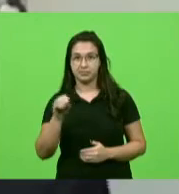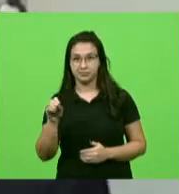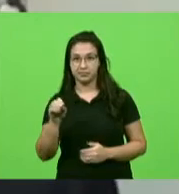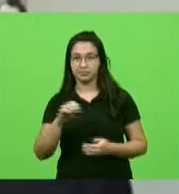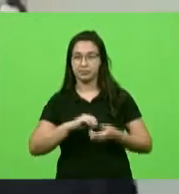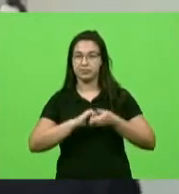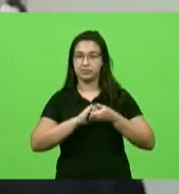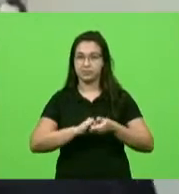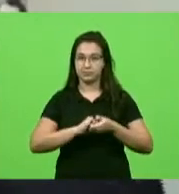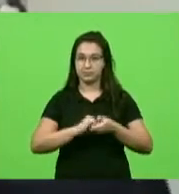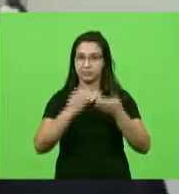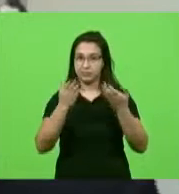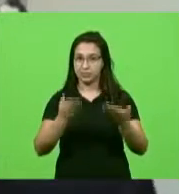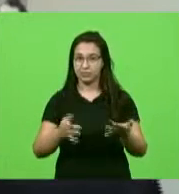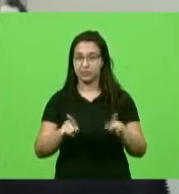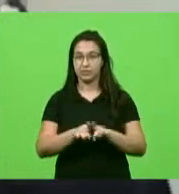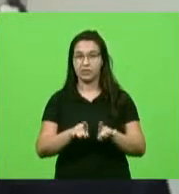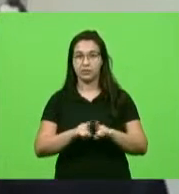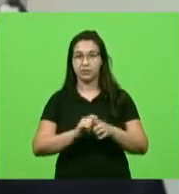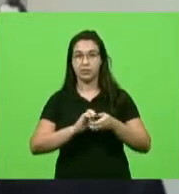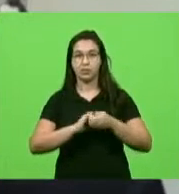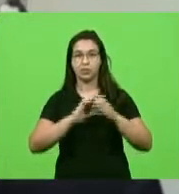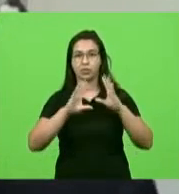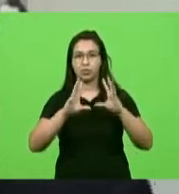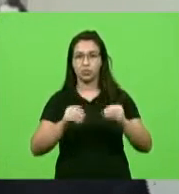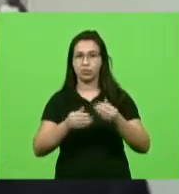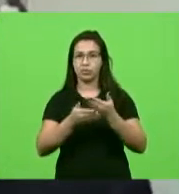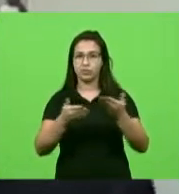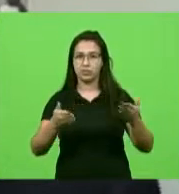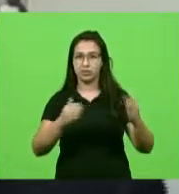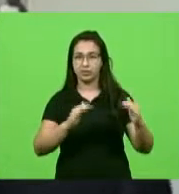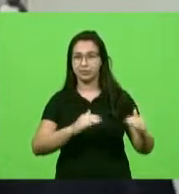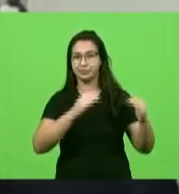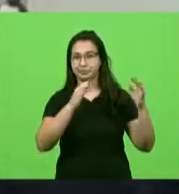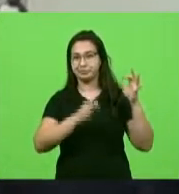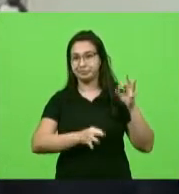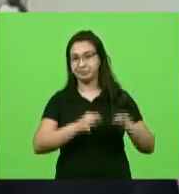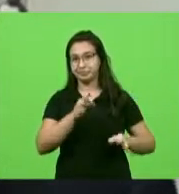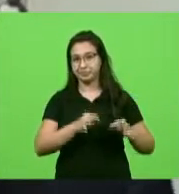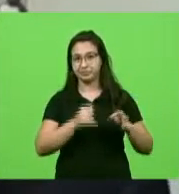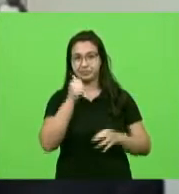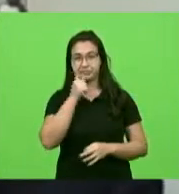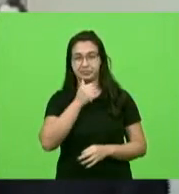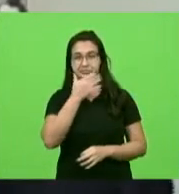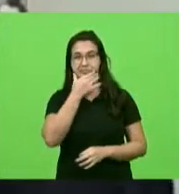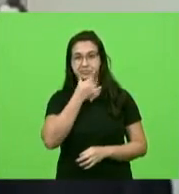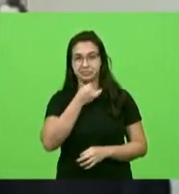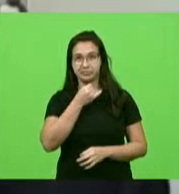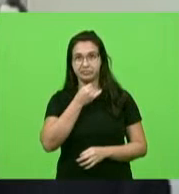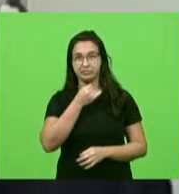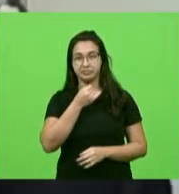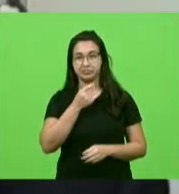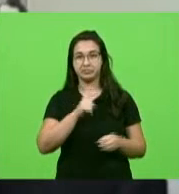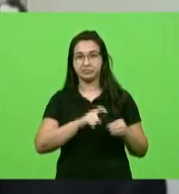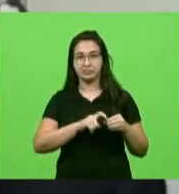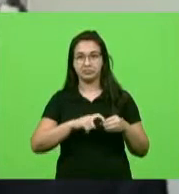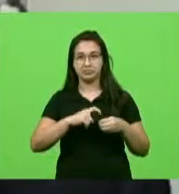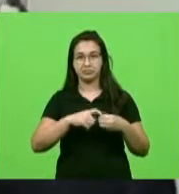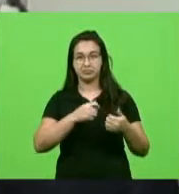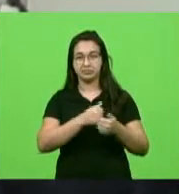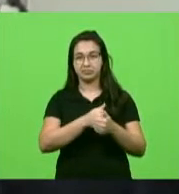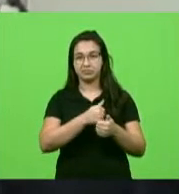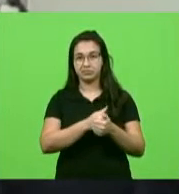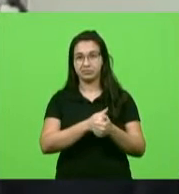ao cumprimentá-lo, quero cumprimentar a todos os senhores desembargadores e senhoras desembargadoras que fazem parte deste